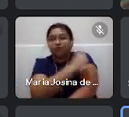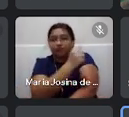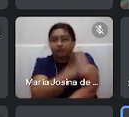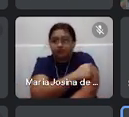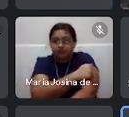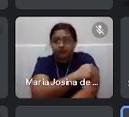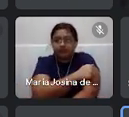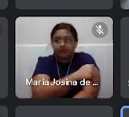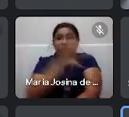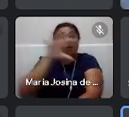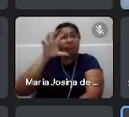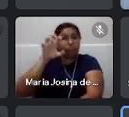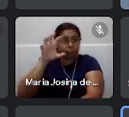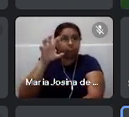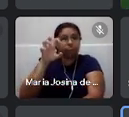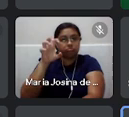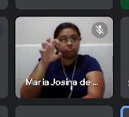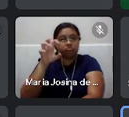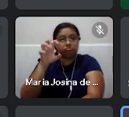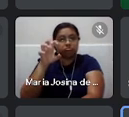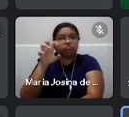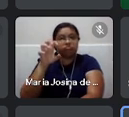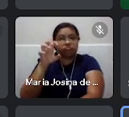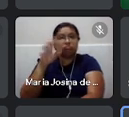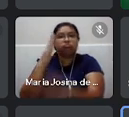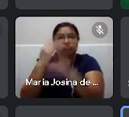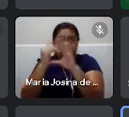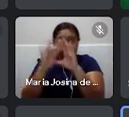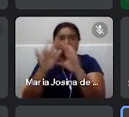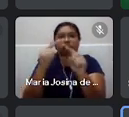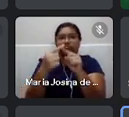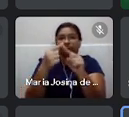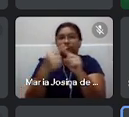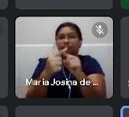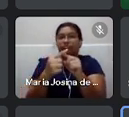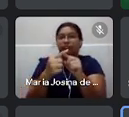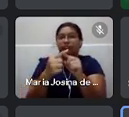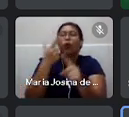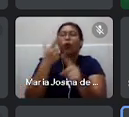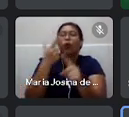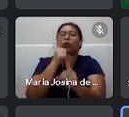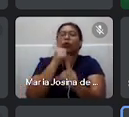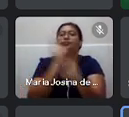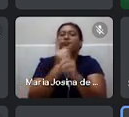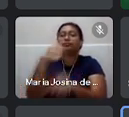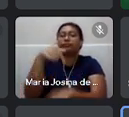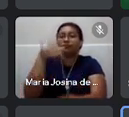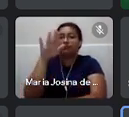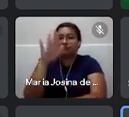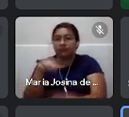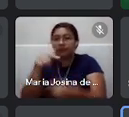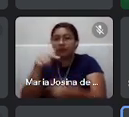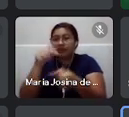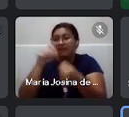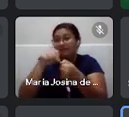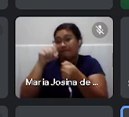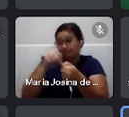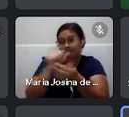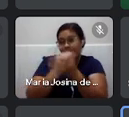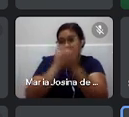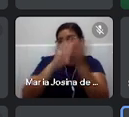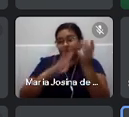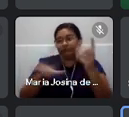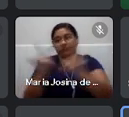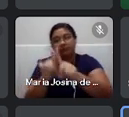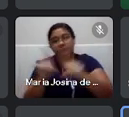PDF, para que a gente possa identificar facilmente quem fez aquele trabalho e possa